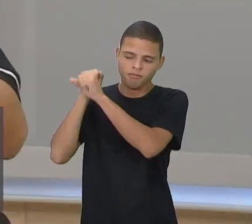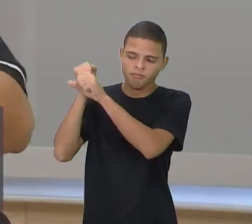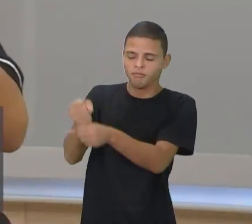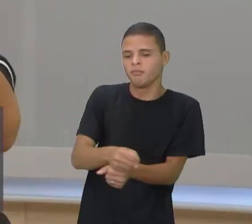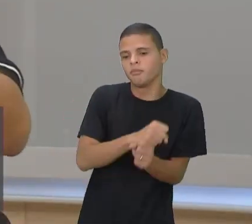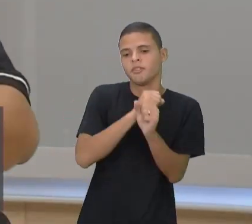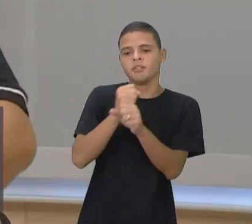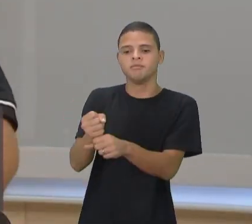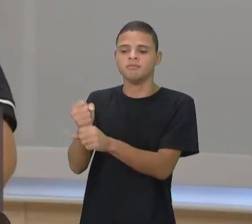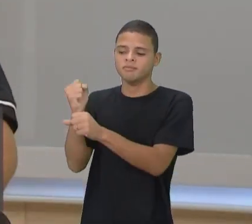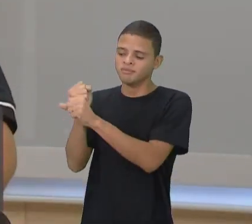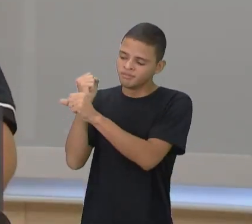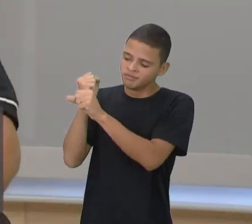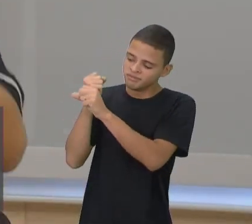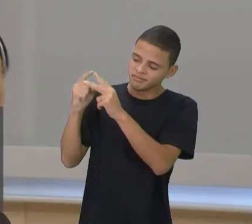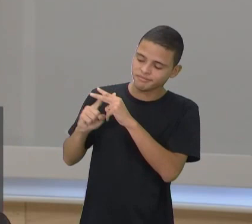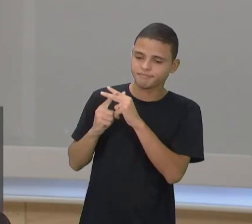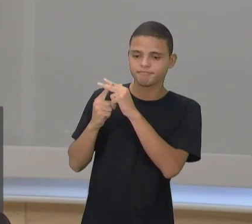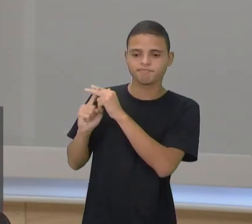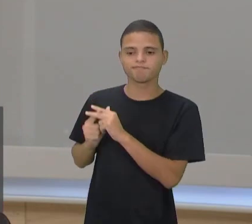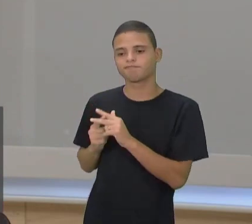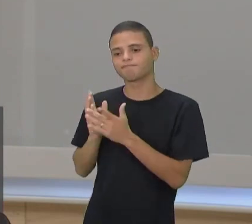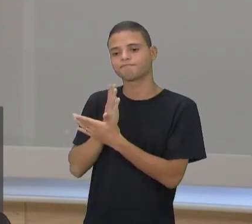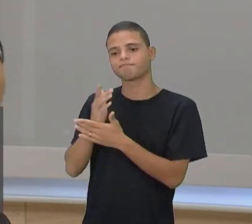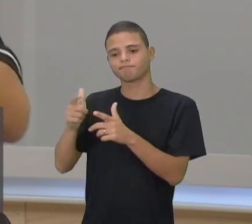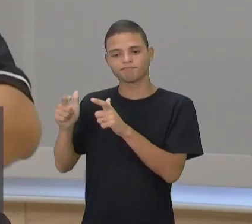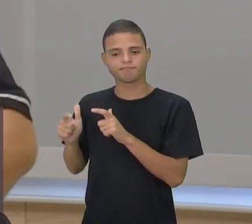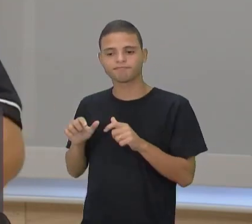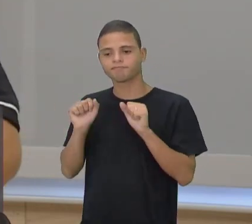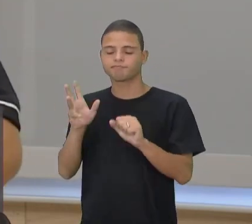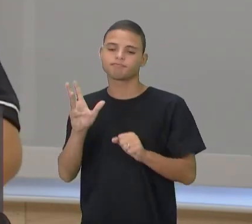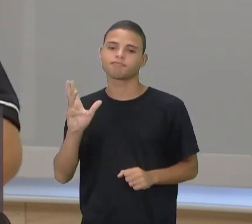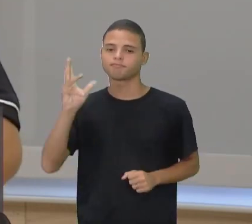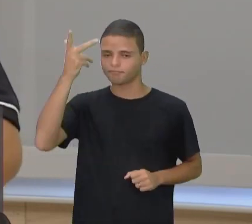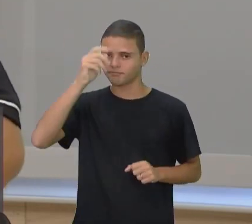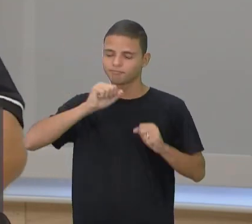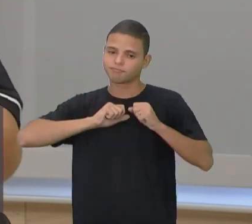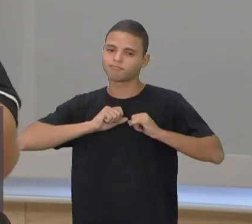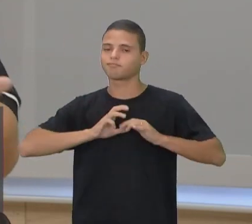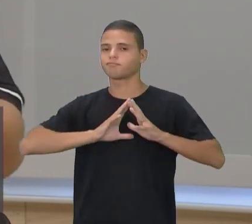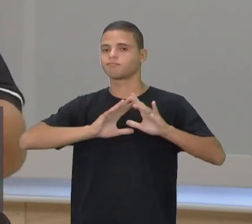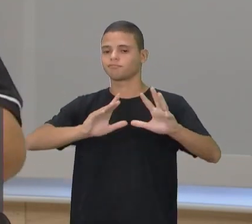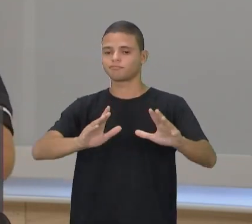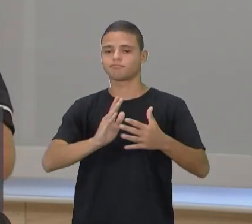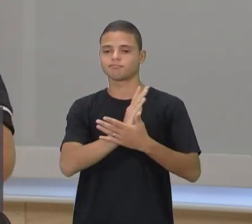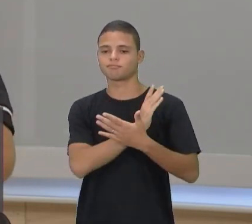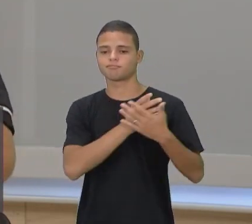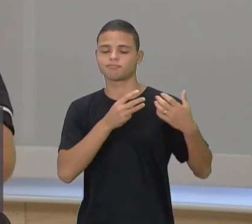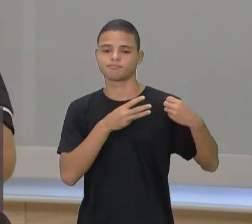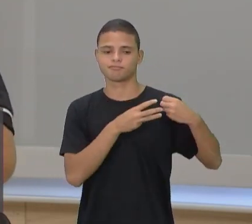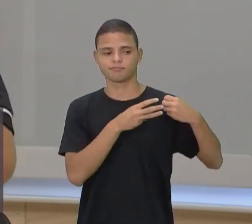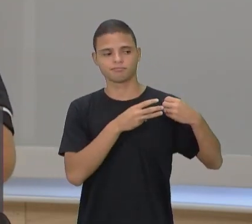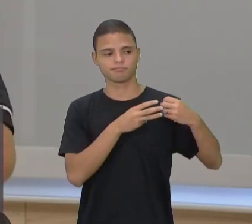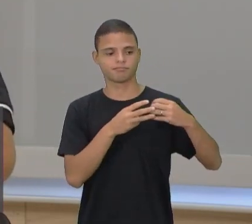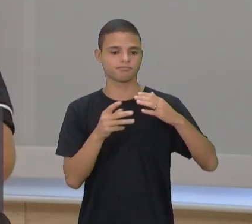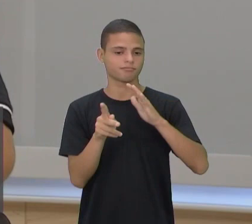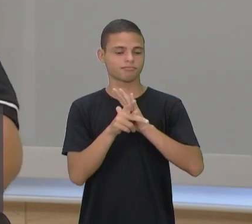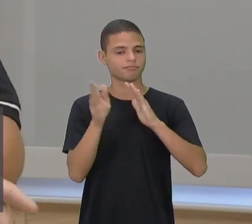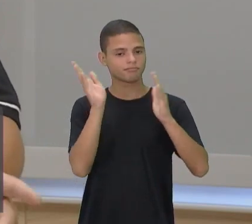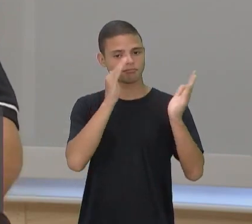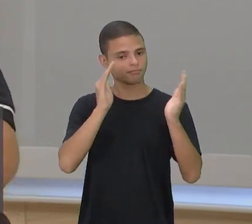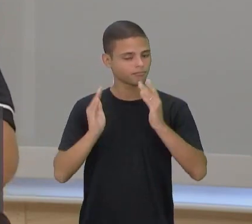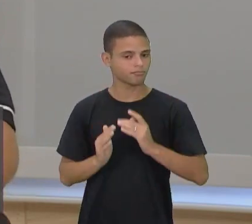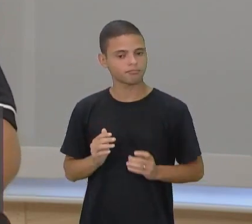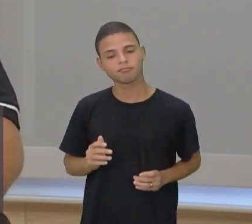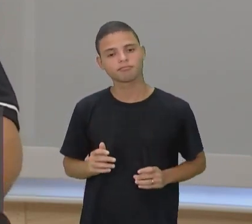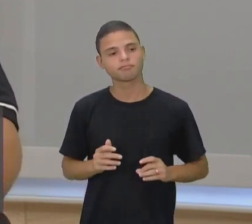destruição ou mesmo de reforma de um ambiente, pode acabar provocando a liberação de partículas do amianto na natureza. E a gente